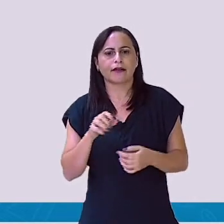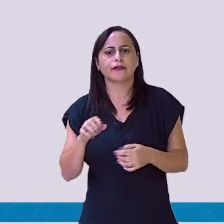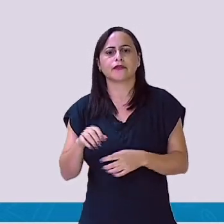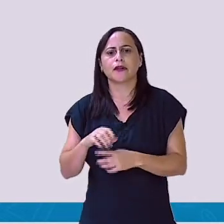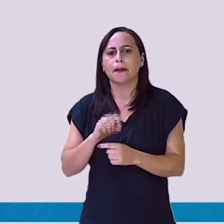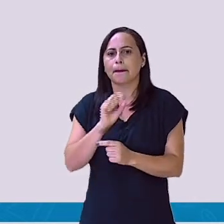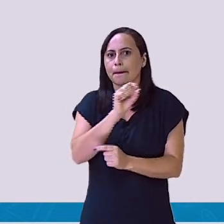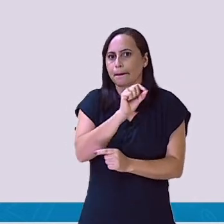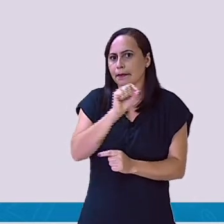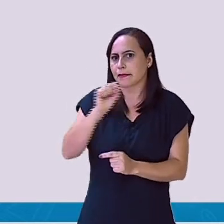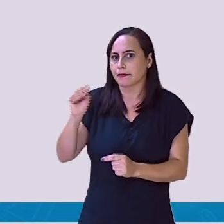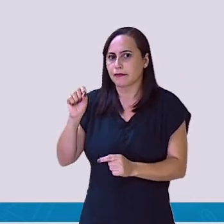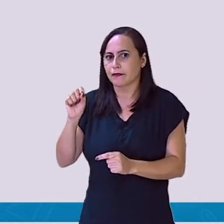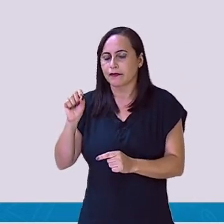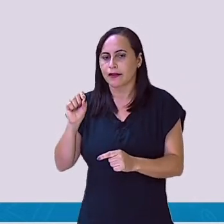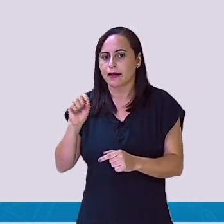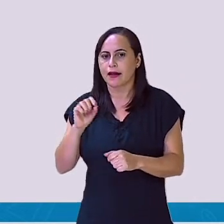barranco.